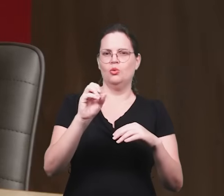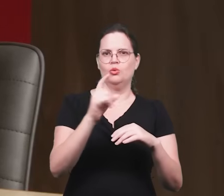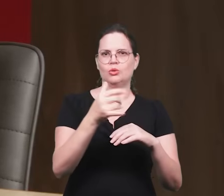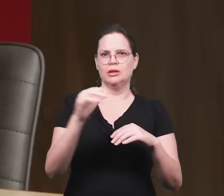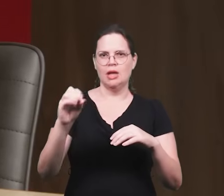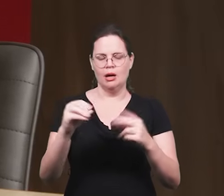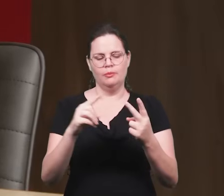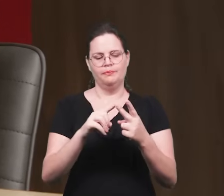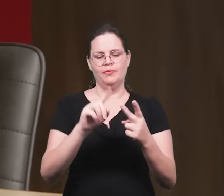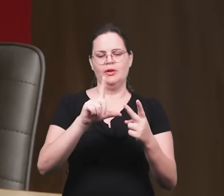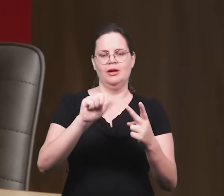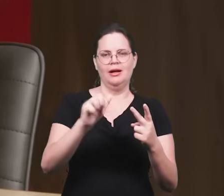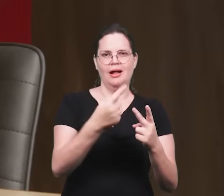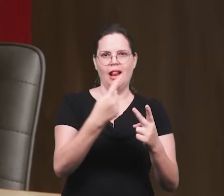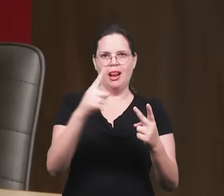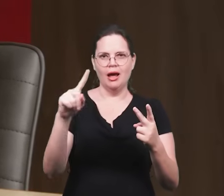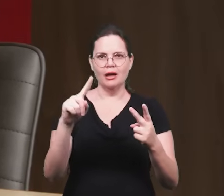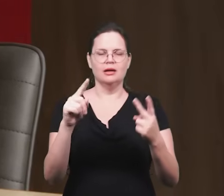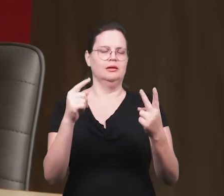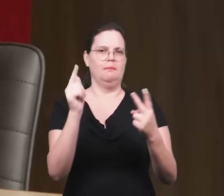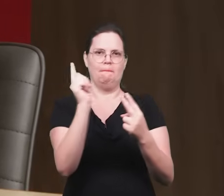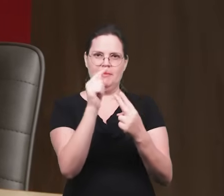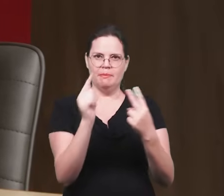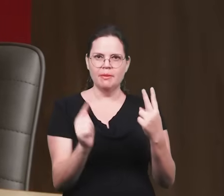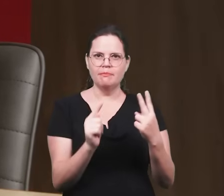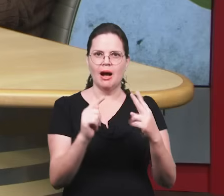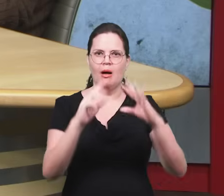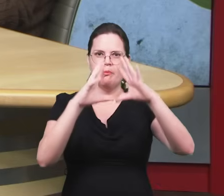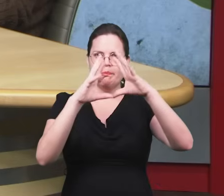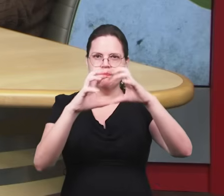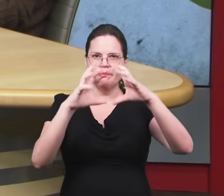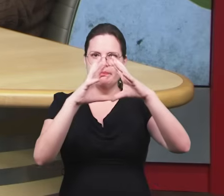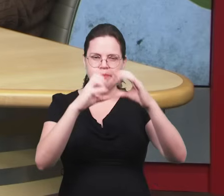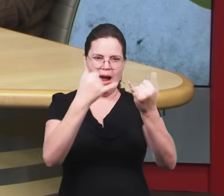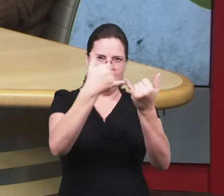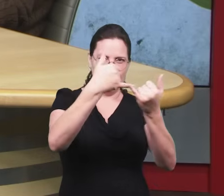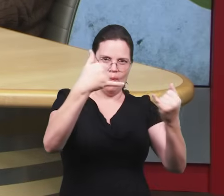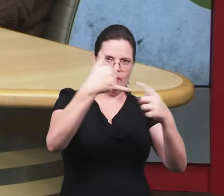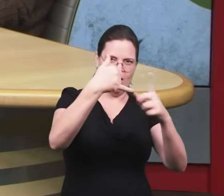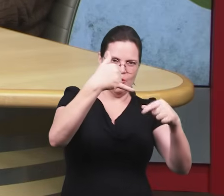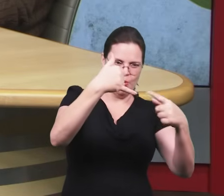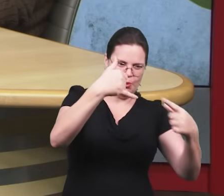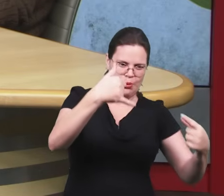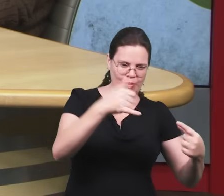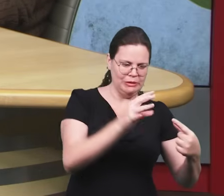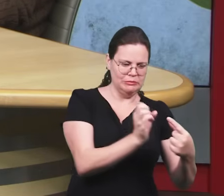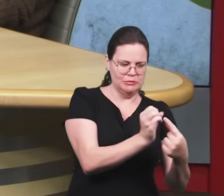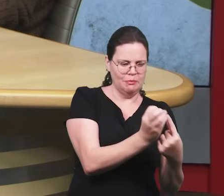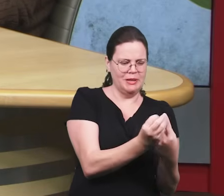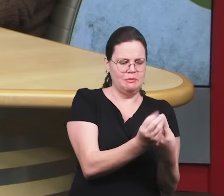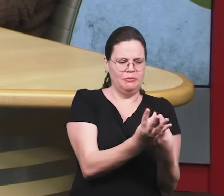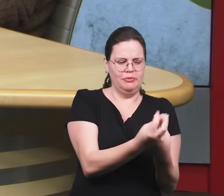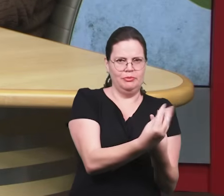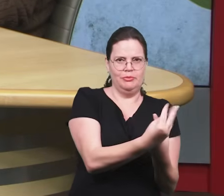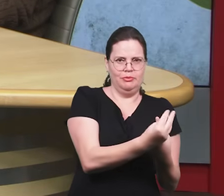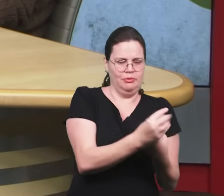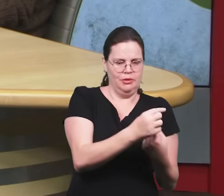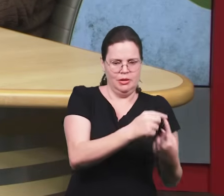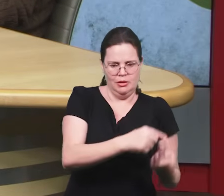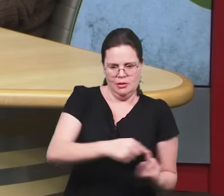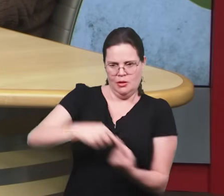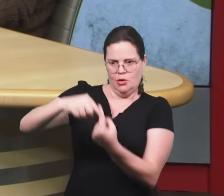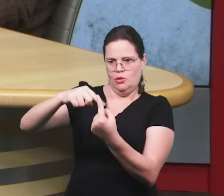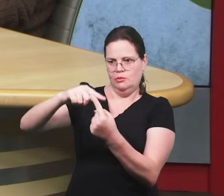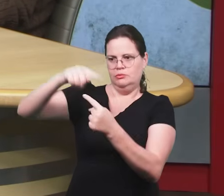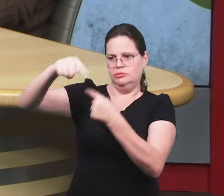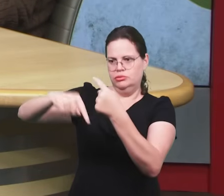fala que elas tinham que colocar as palmas das mãos, né? E fui pesquisar e essa palma da